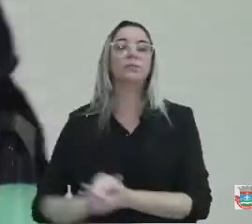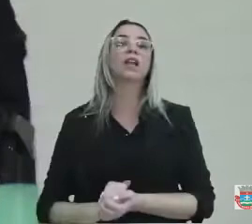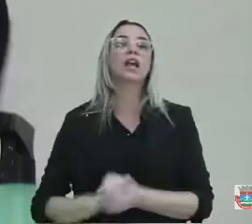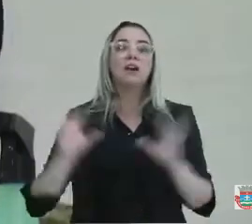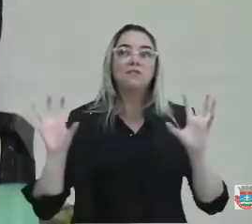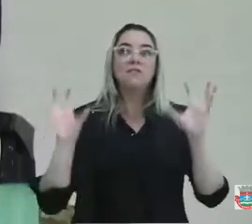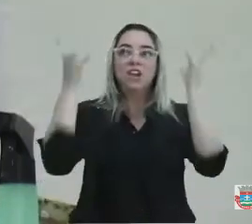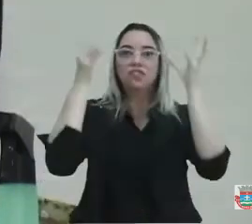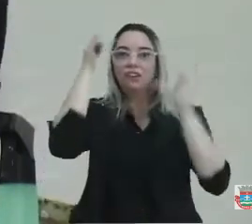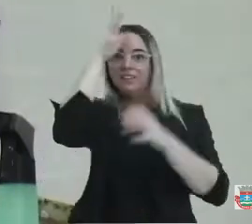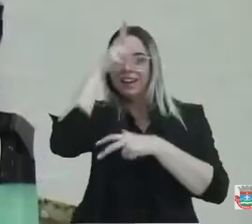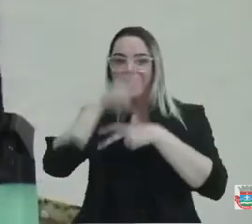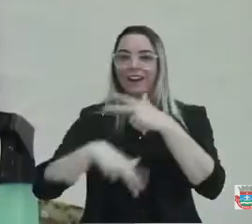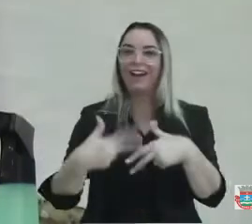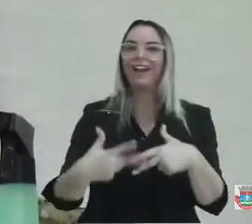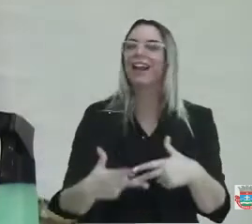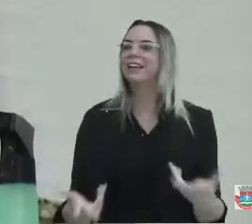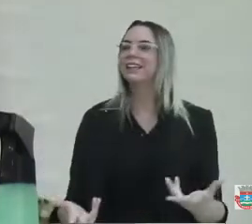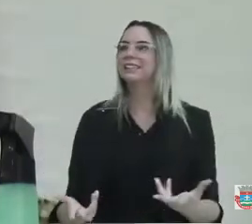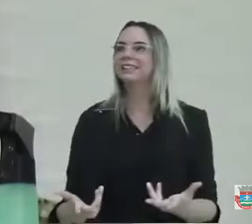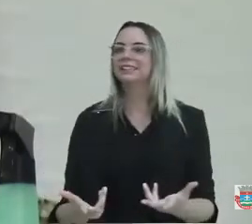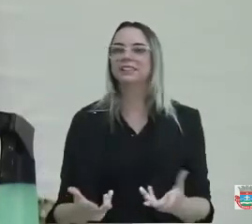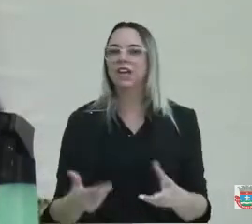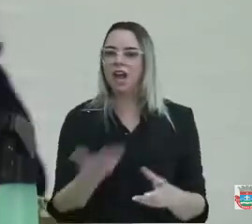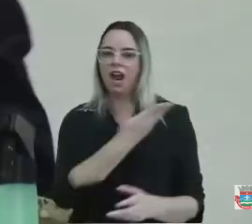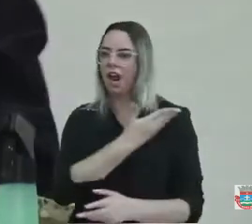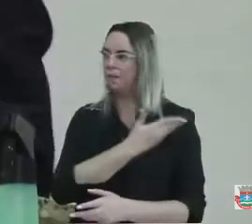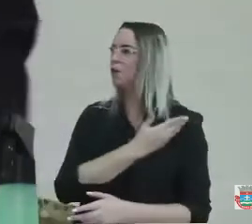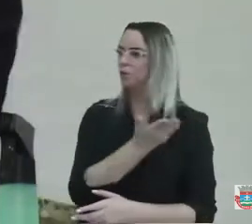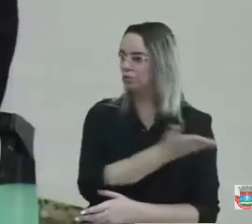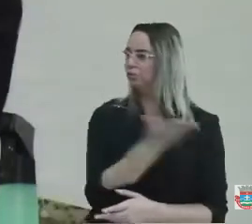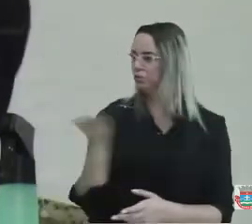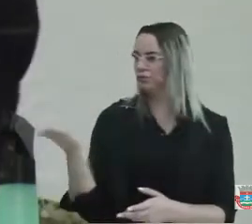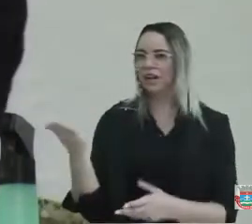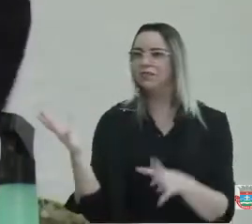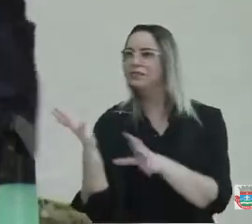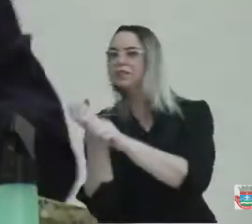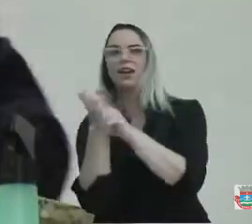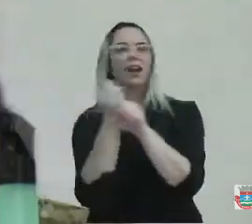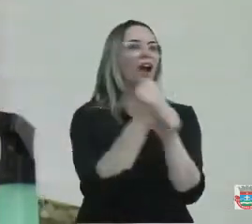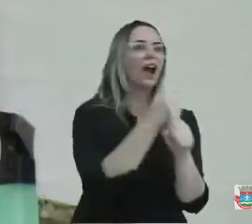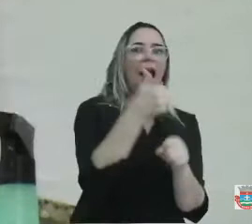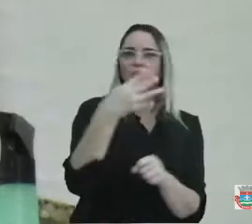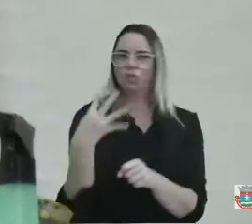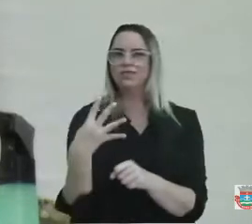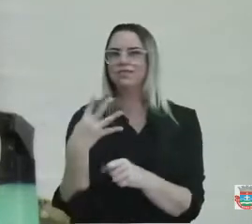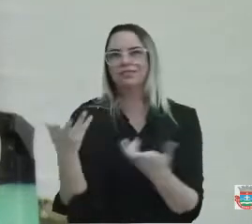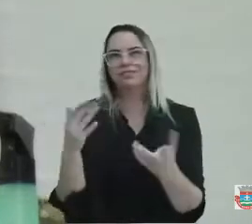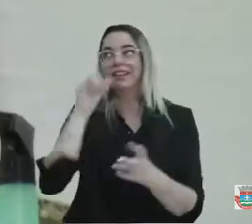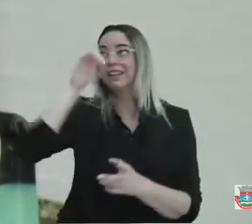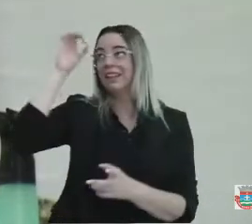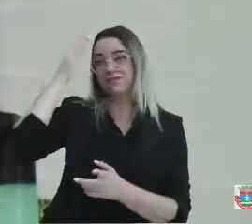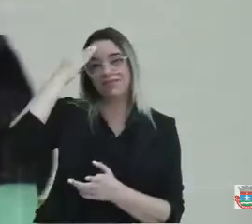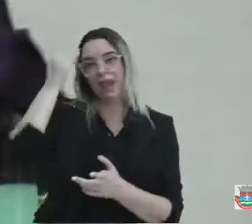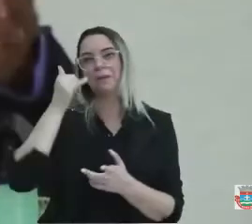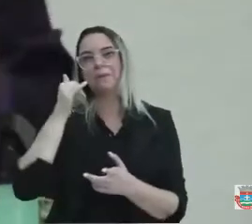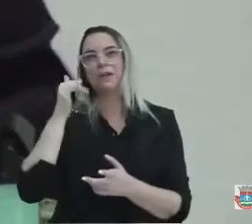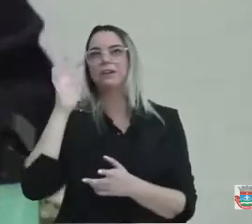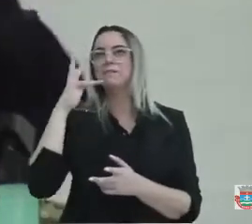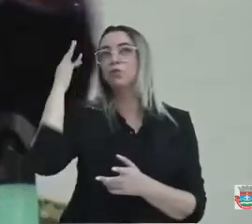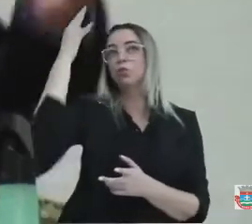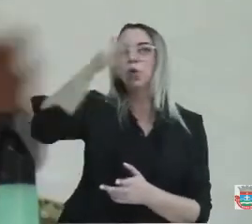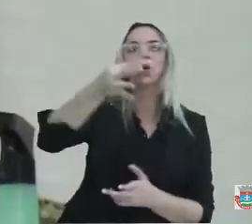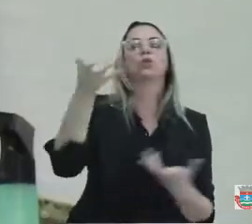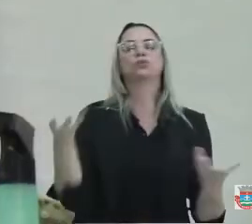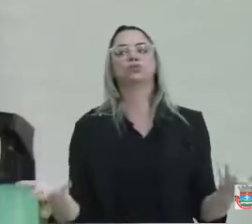dizer até os 15 colegas, 14 colegas vereador aqui, que quem sabe no dia de amanhã um pode ser prefeito, que não